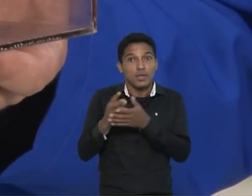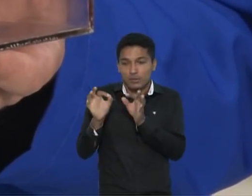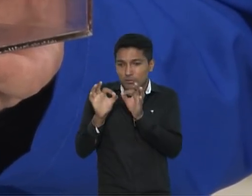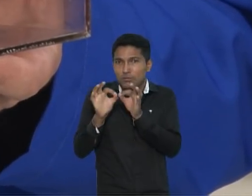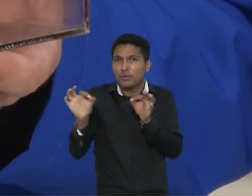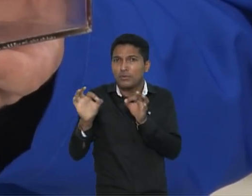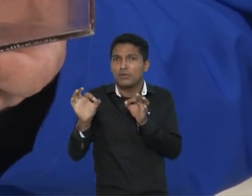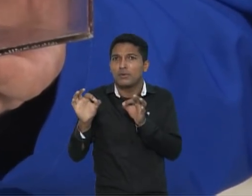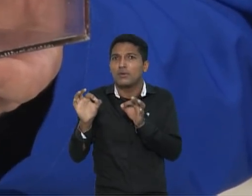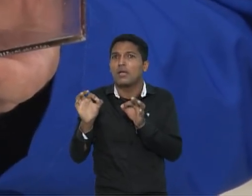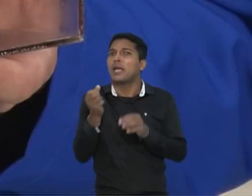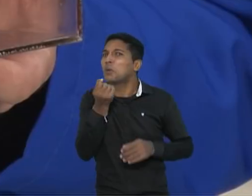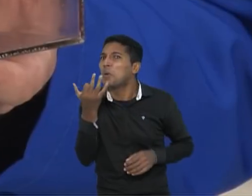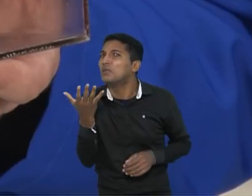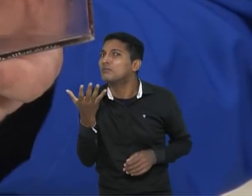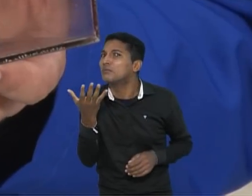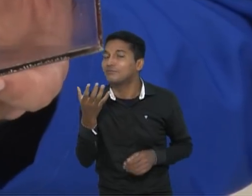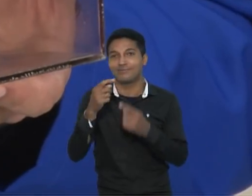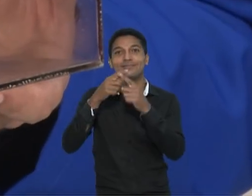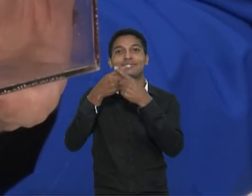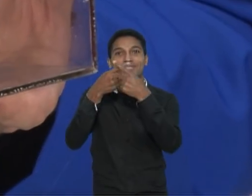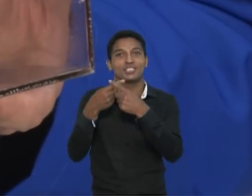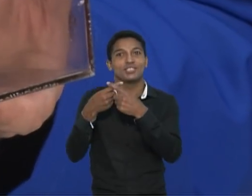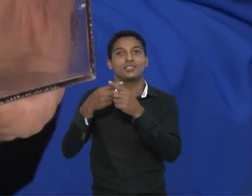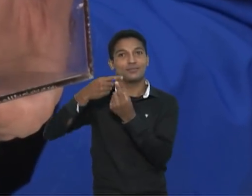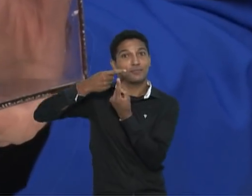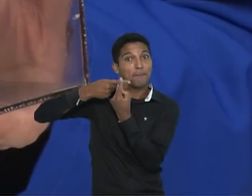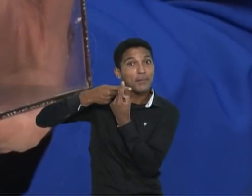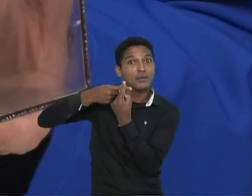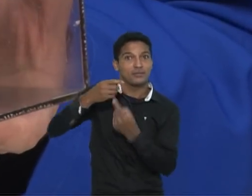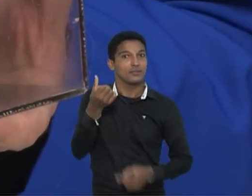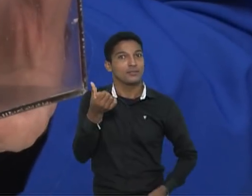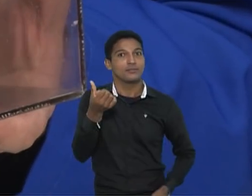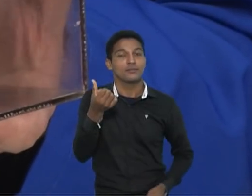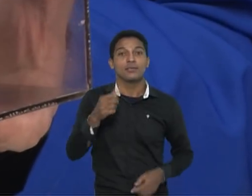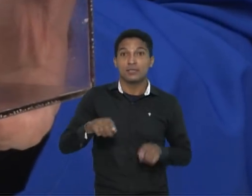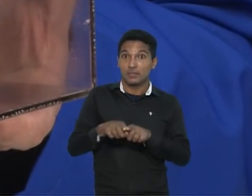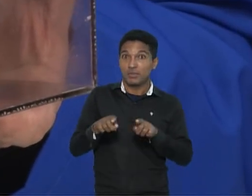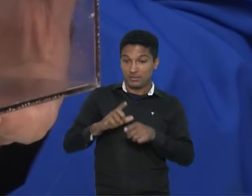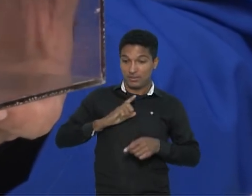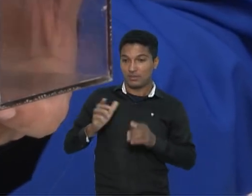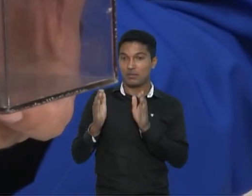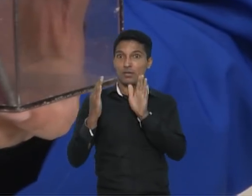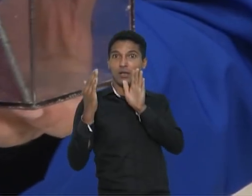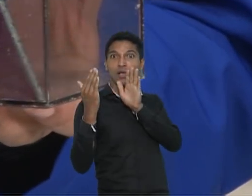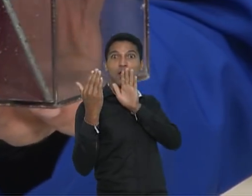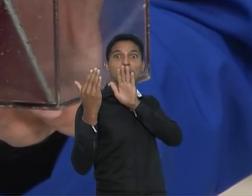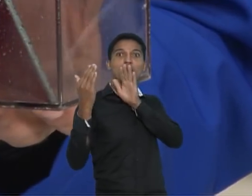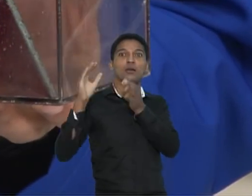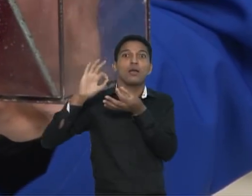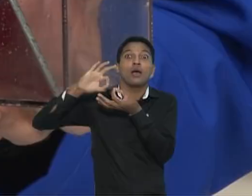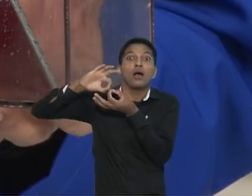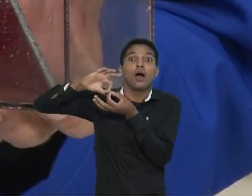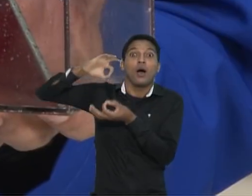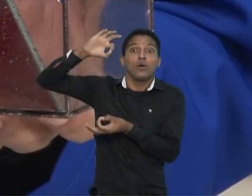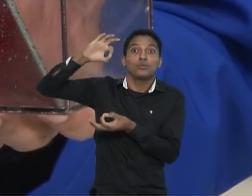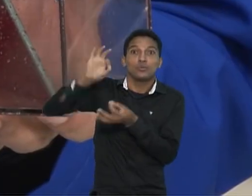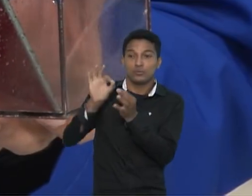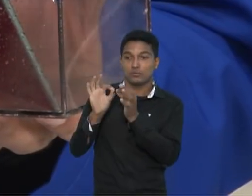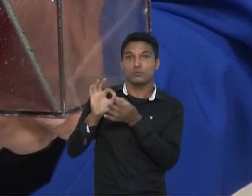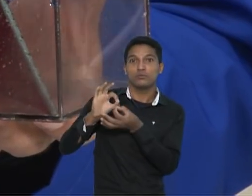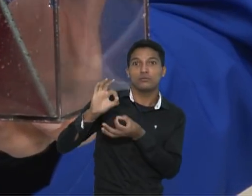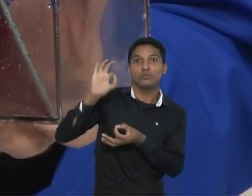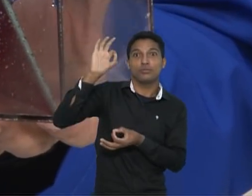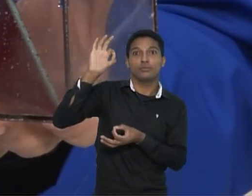quanto mesmo? X mais 6, né? E nós temos a altura dessa reta,